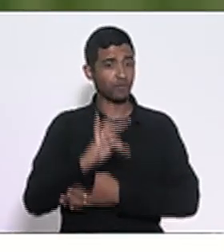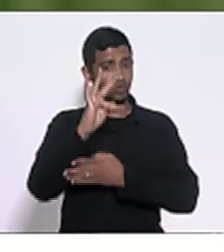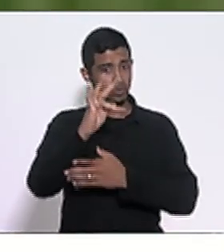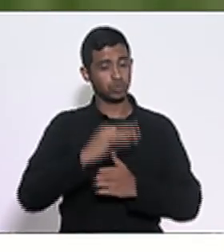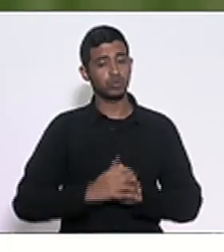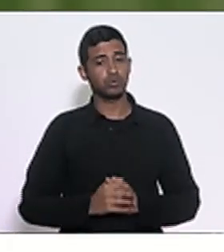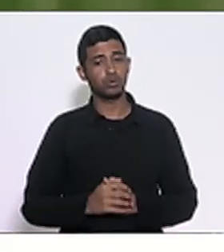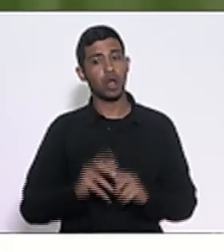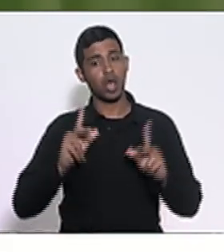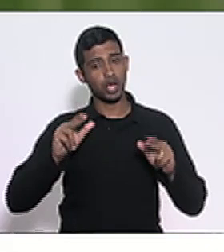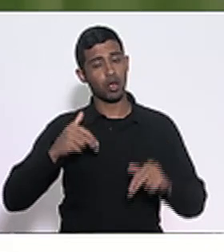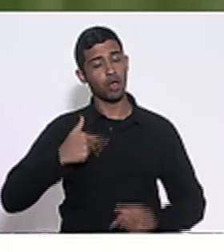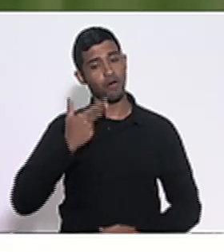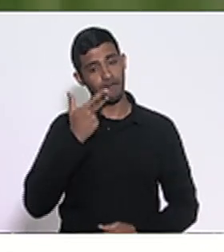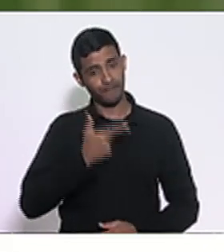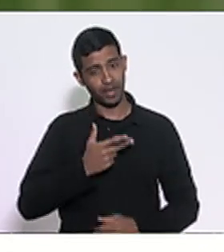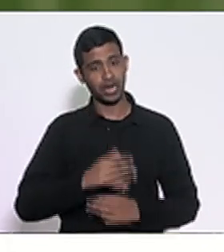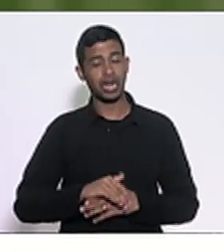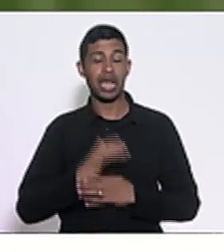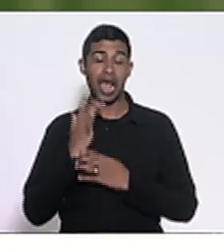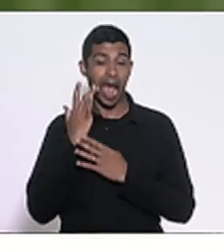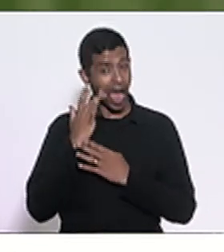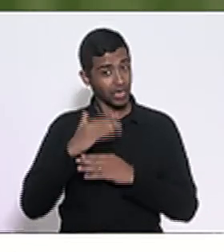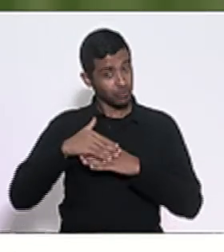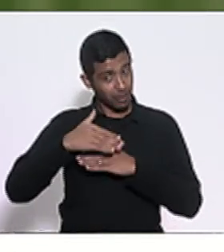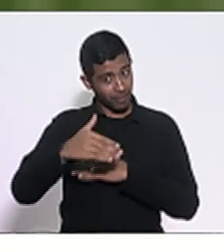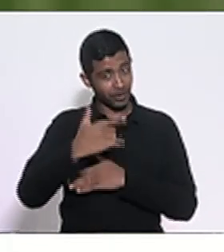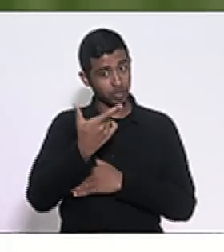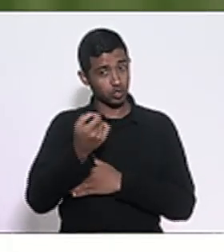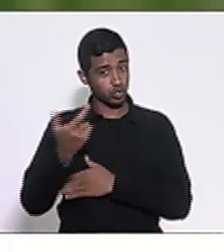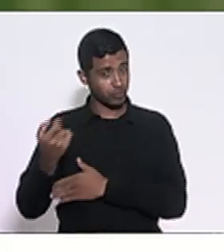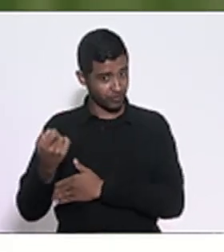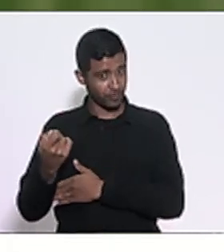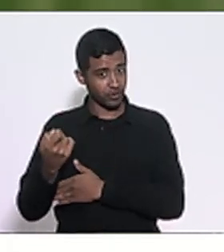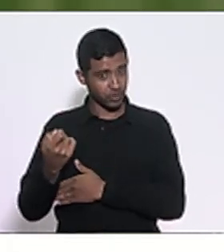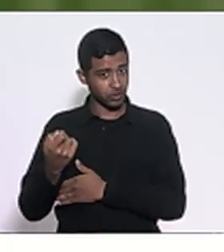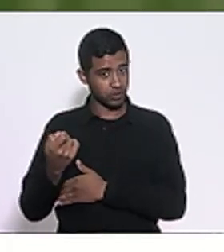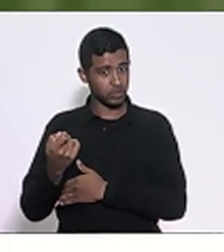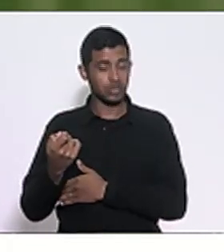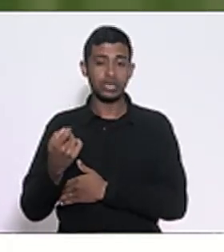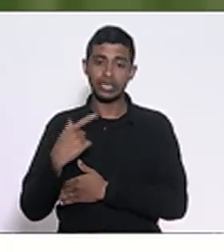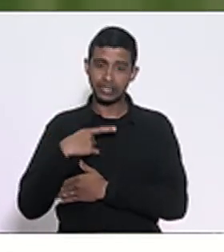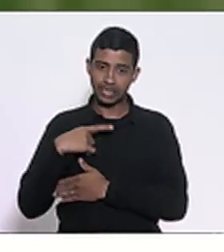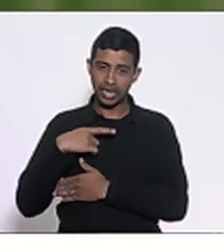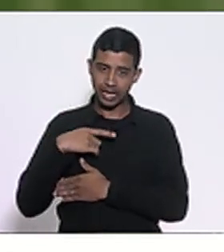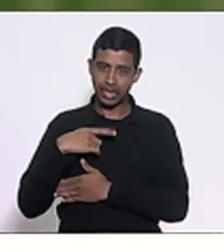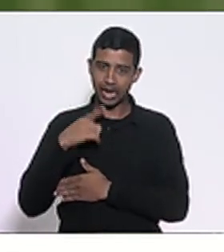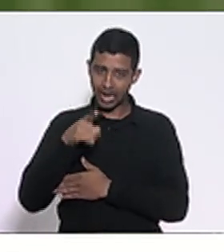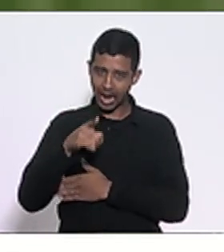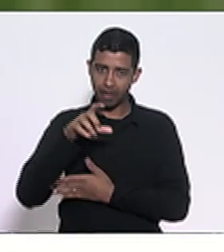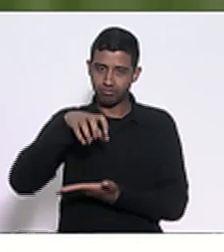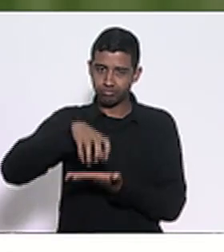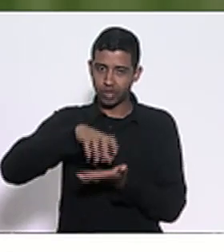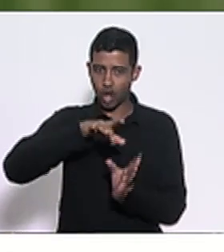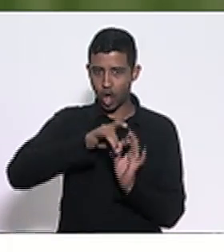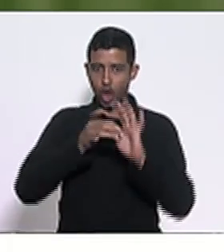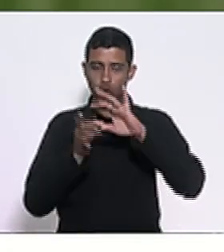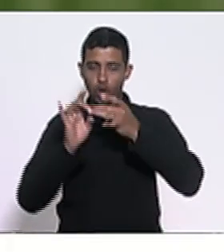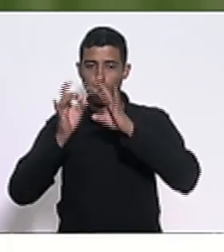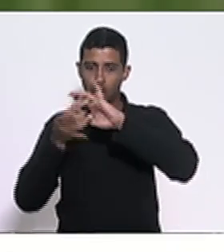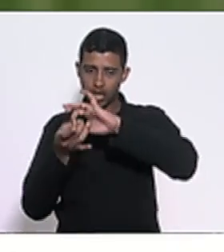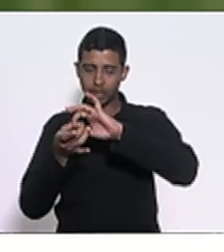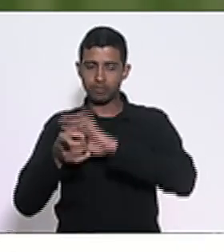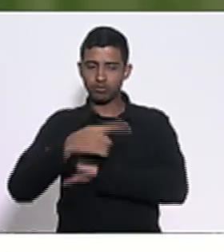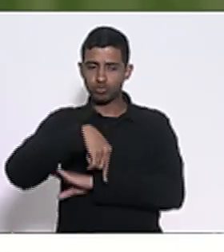eu disse aqui, eu acredito que a partir de 2020, com um data center do legado olímpico, construindo essa